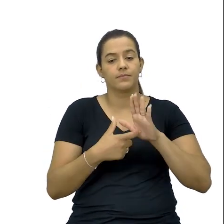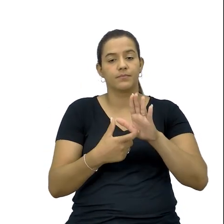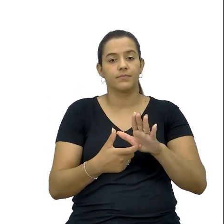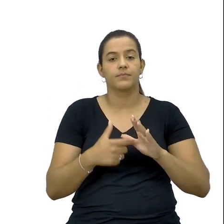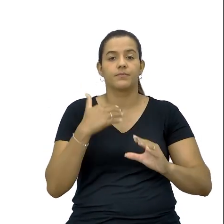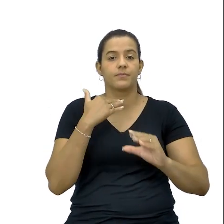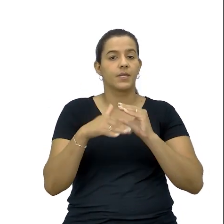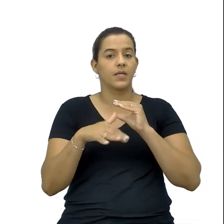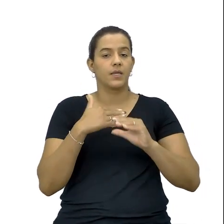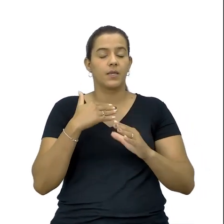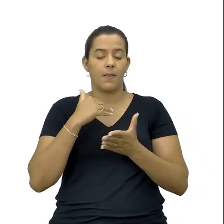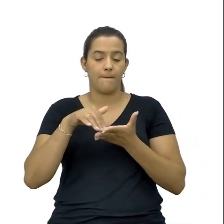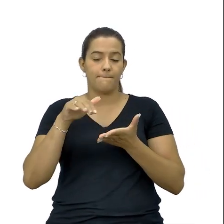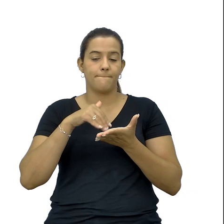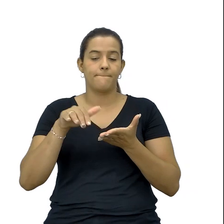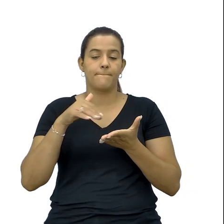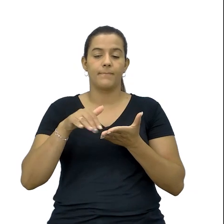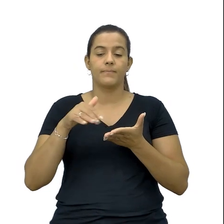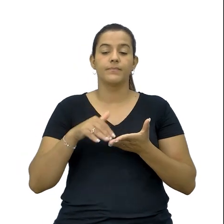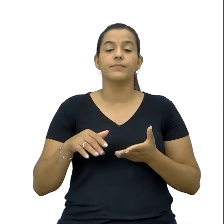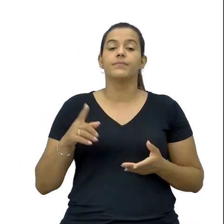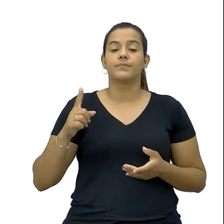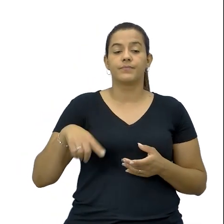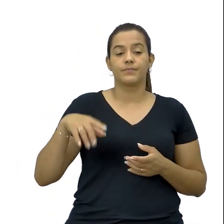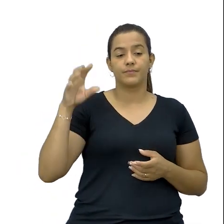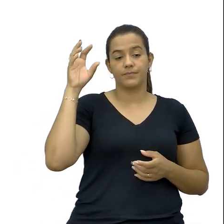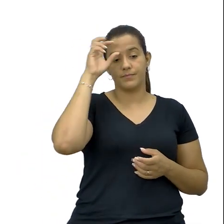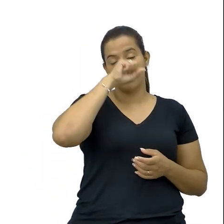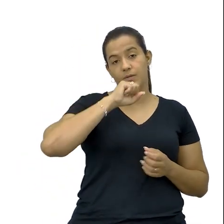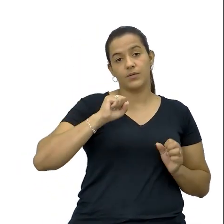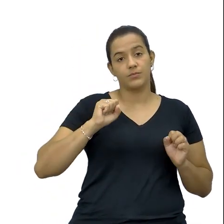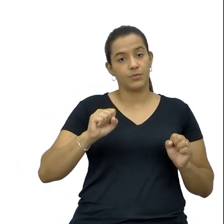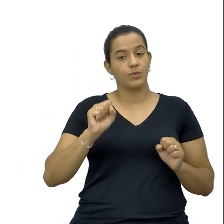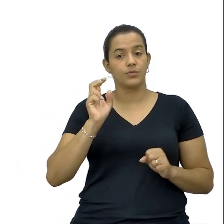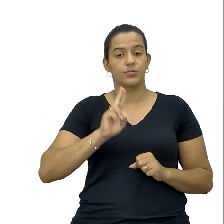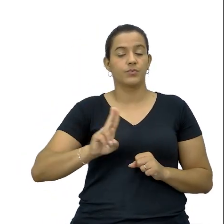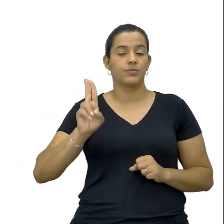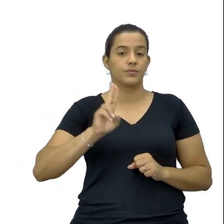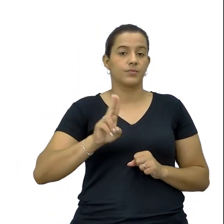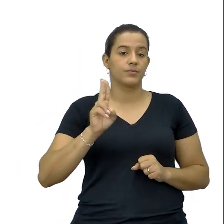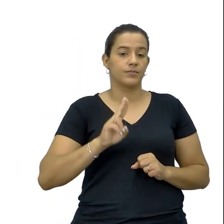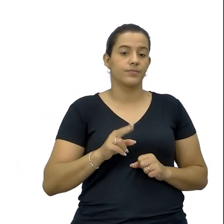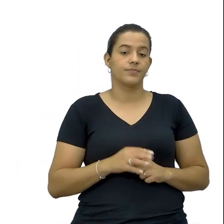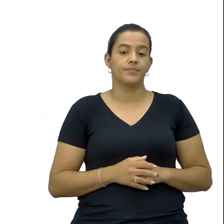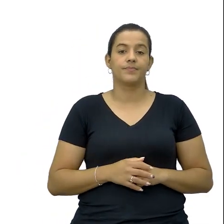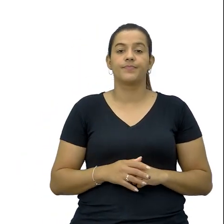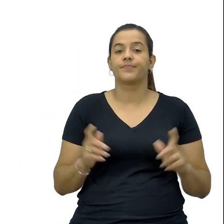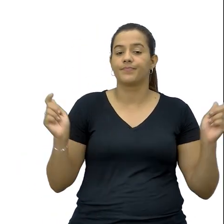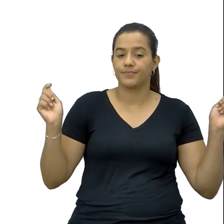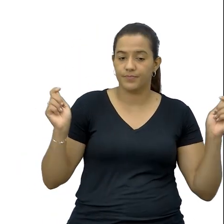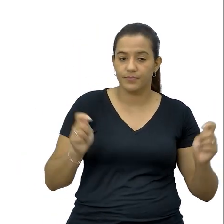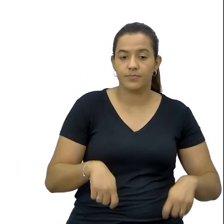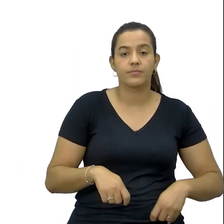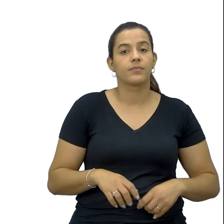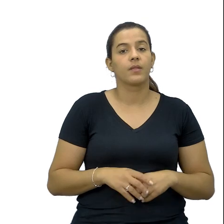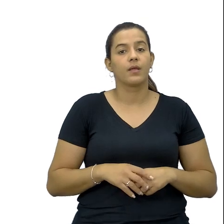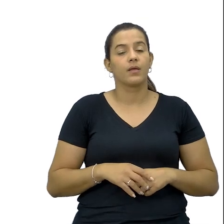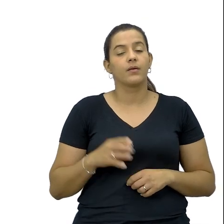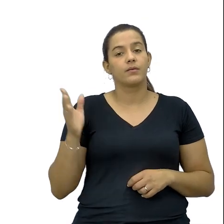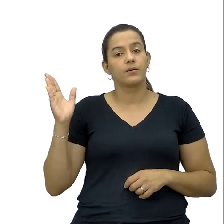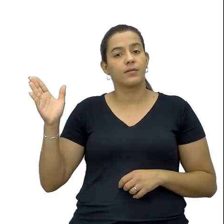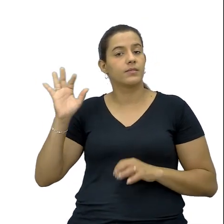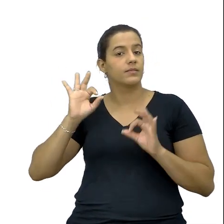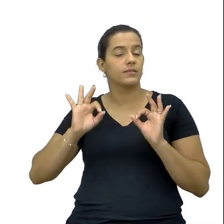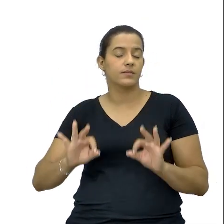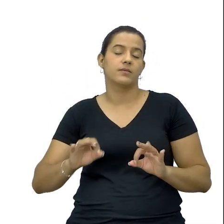nos disponibiliza, que é o material Aprender Sempre. Eu posso utilizar? Pode. Eu devo utilizar o currículo em ação? Com